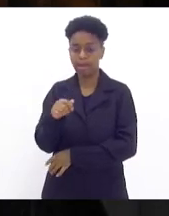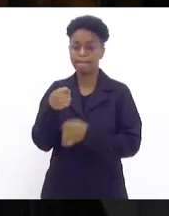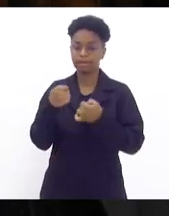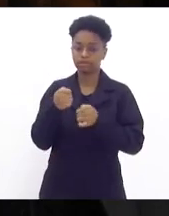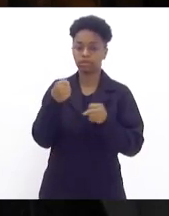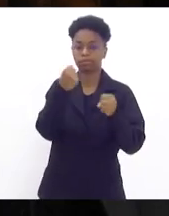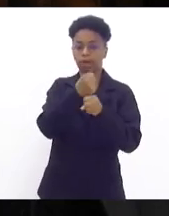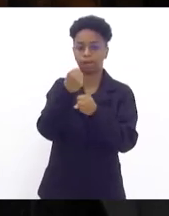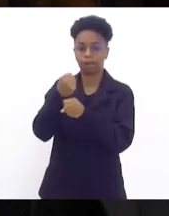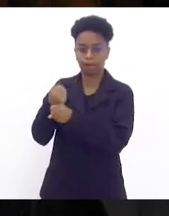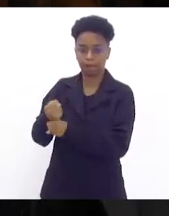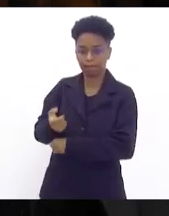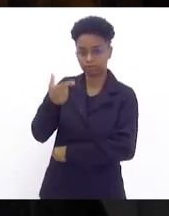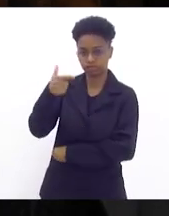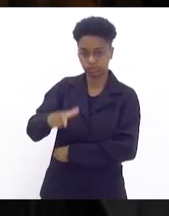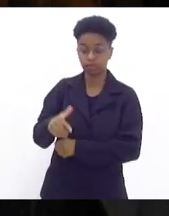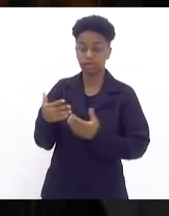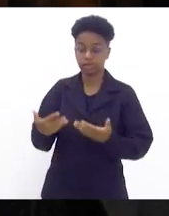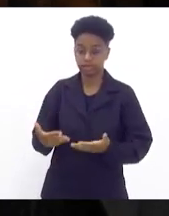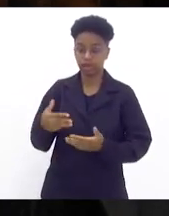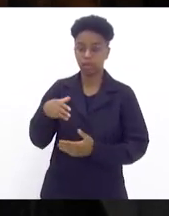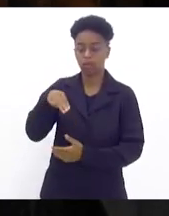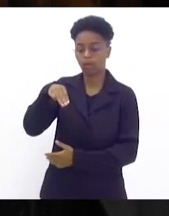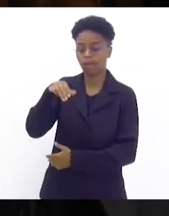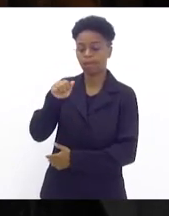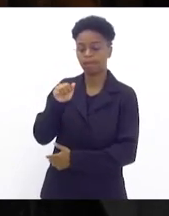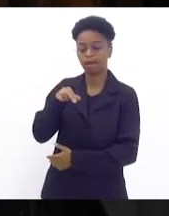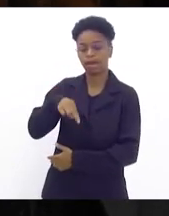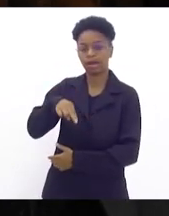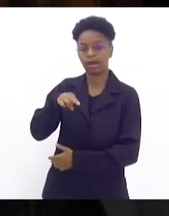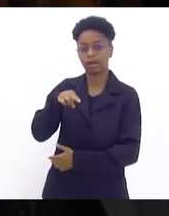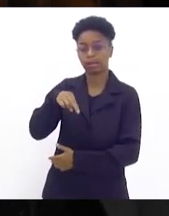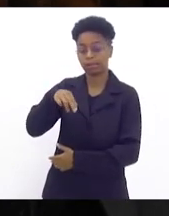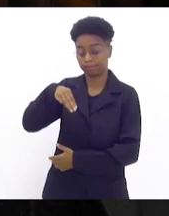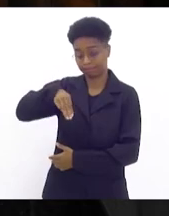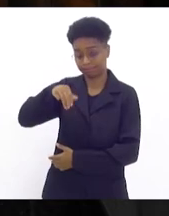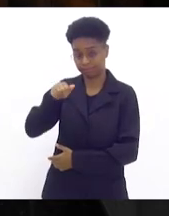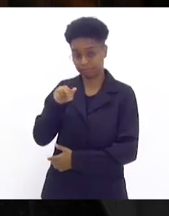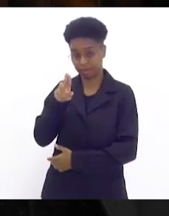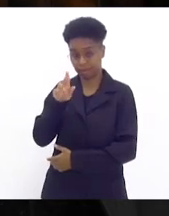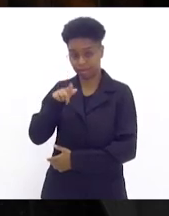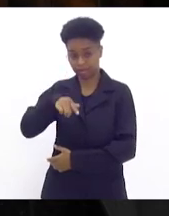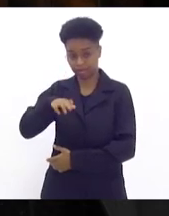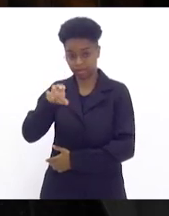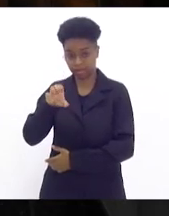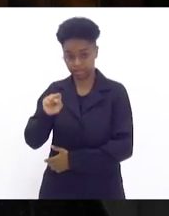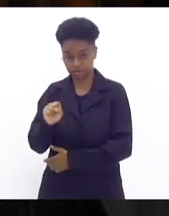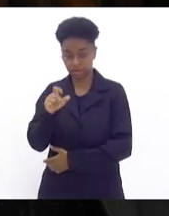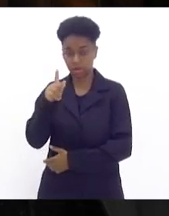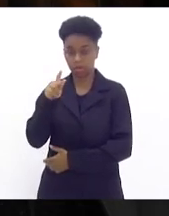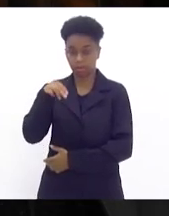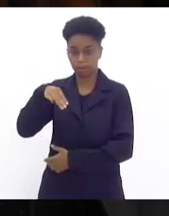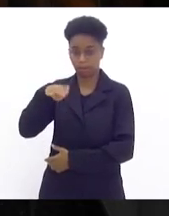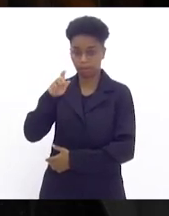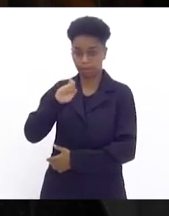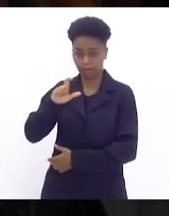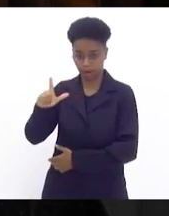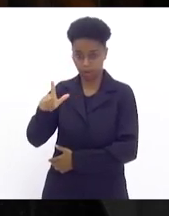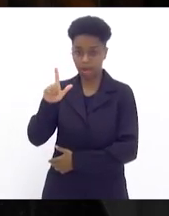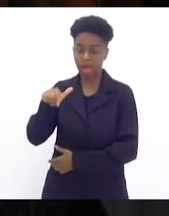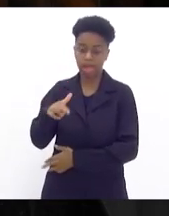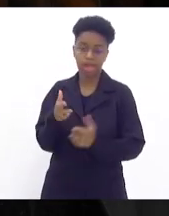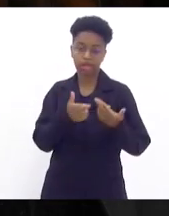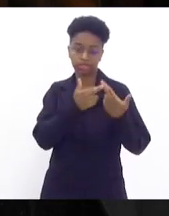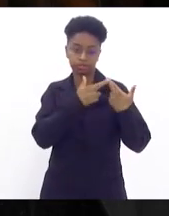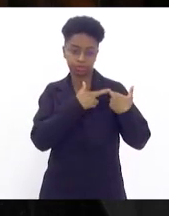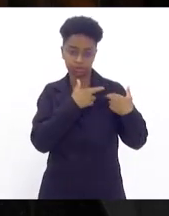Pombal foi o português que teve essa tarefa diz a história